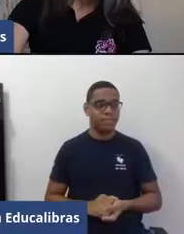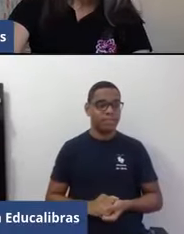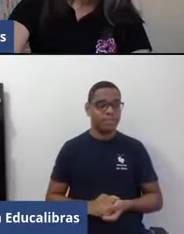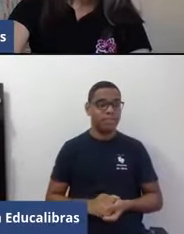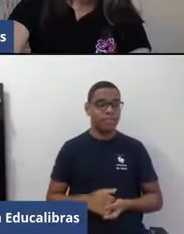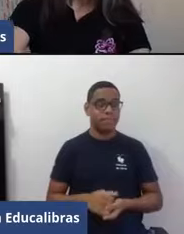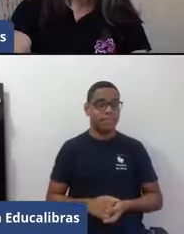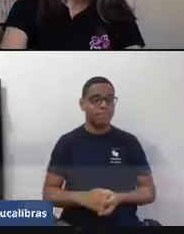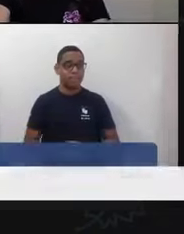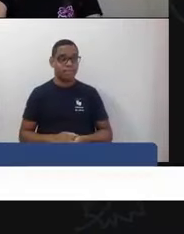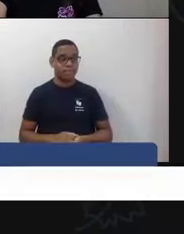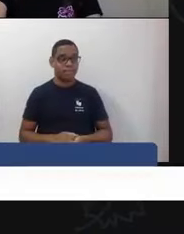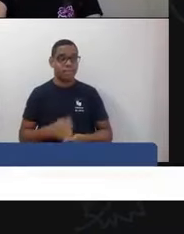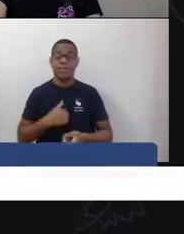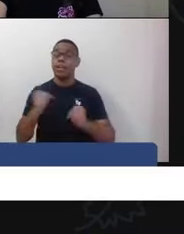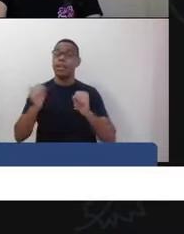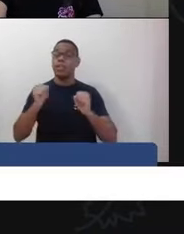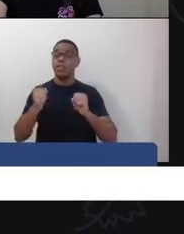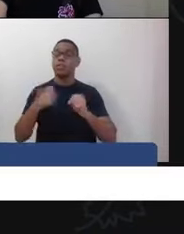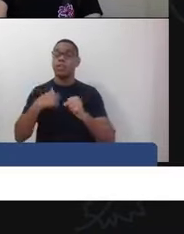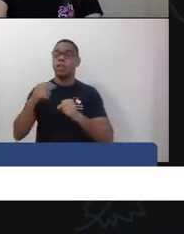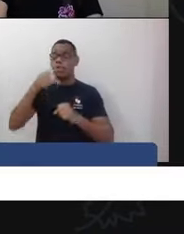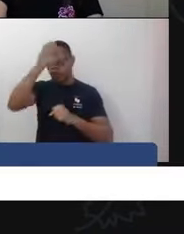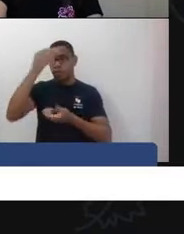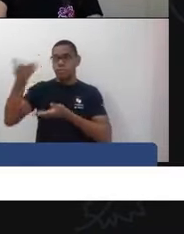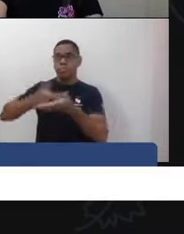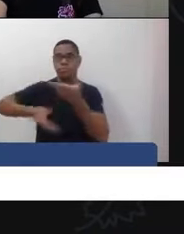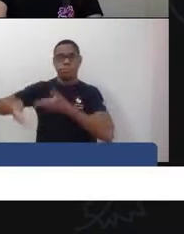vida. Ele me ajudou muito, eu aprendi muito com ele.